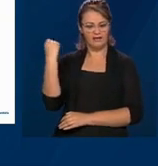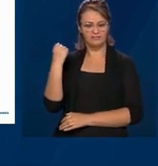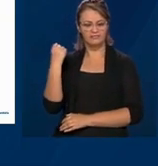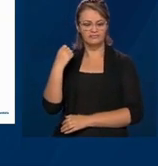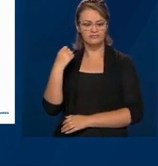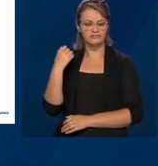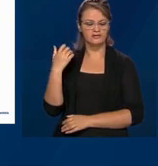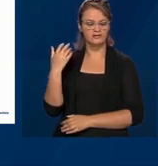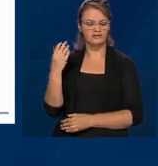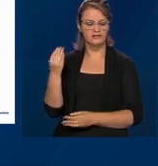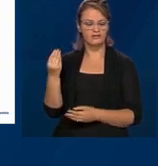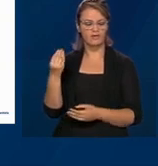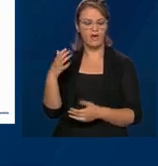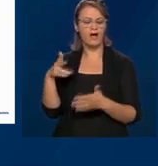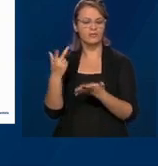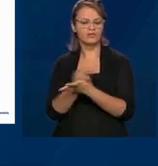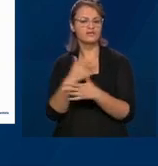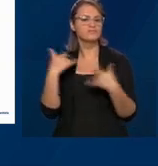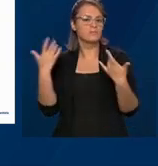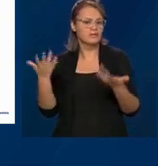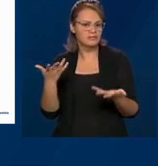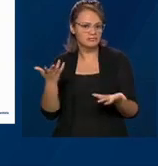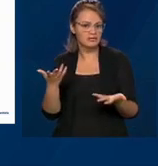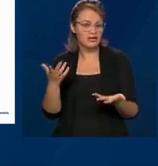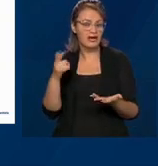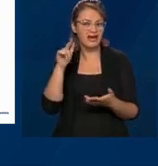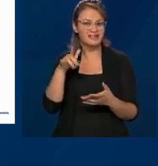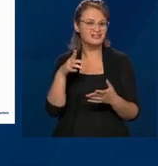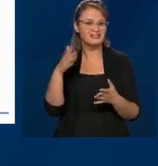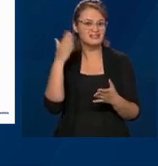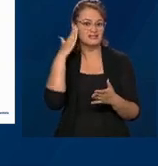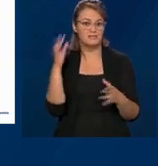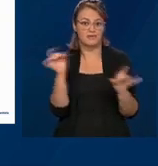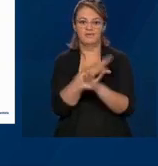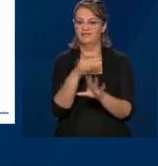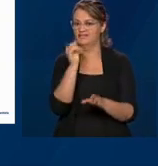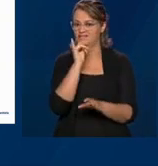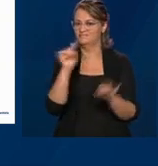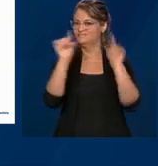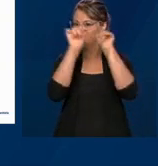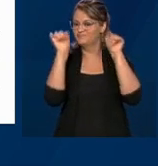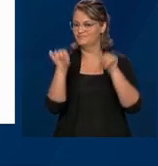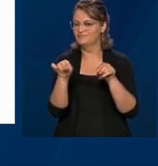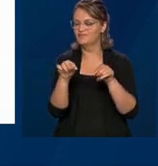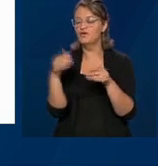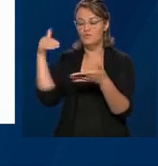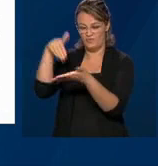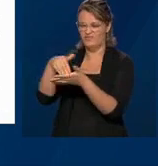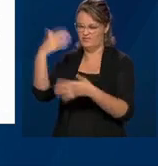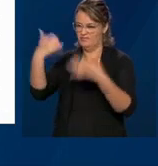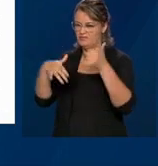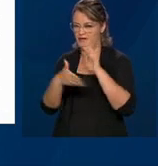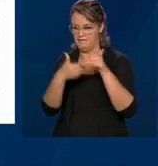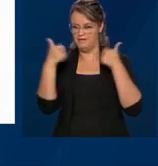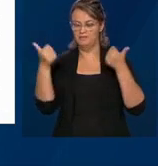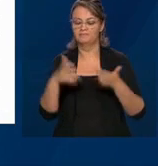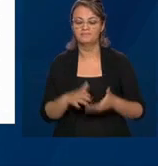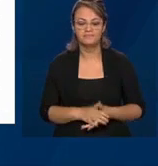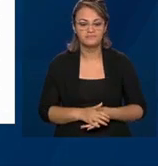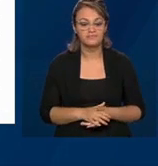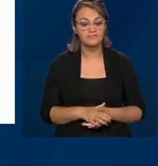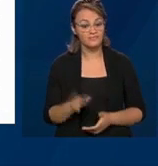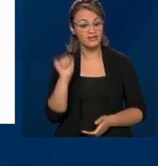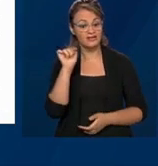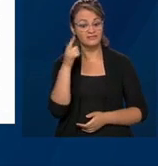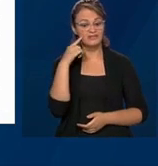secundário é uma situação que nós estamos colocando como incerteza e, ao final da minha apresentação, eu vou trazer com mais detalhes para vocês. Aqui também a